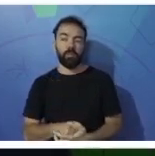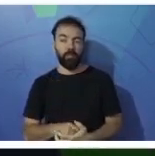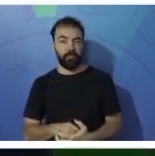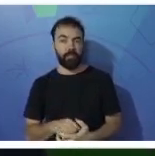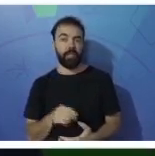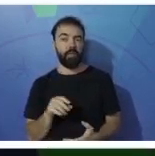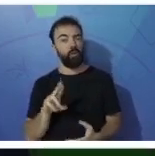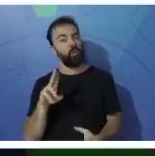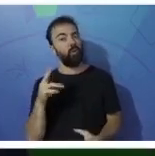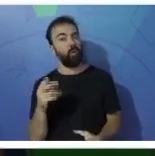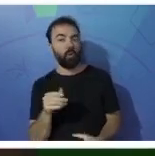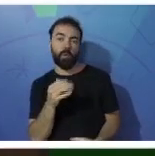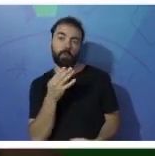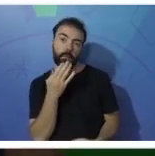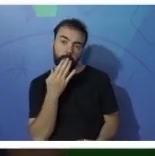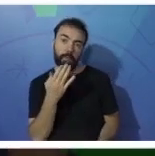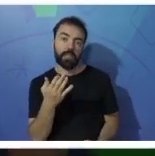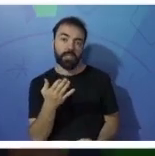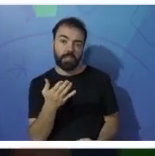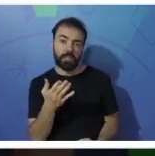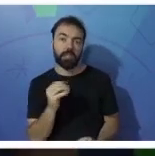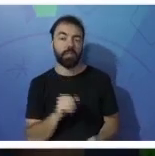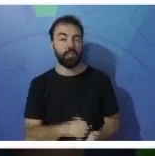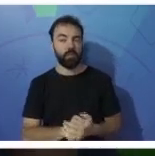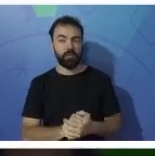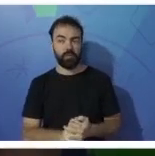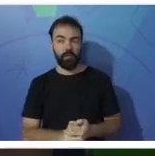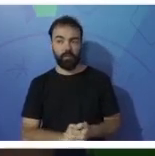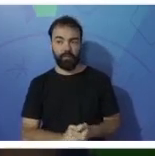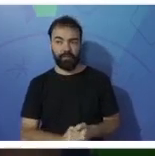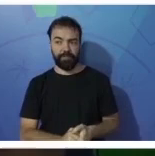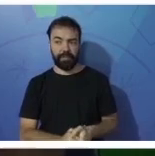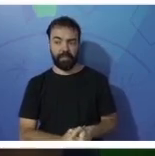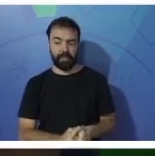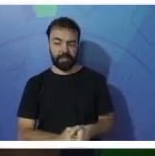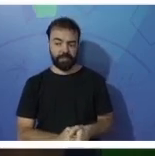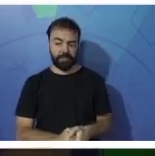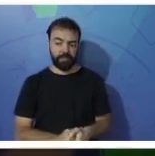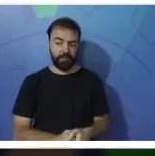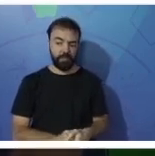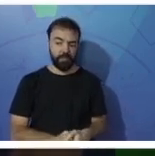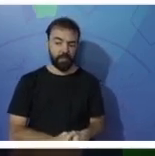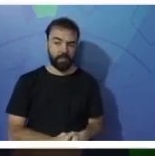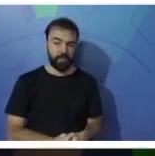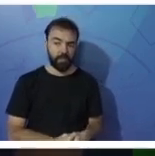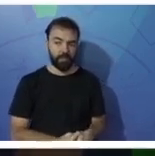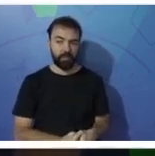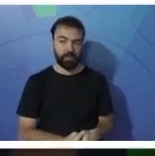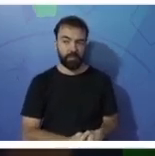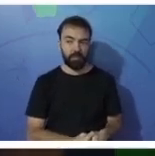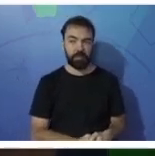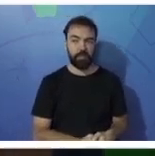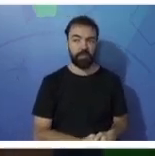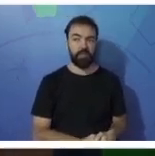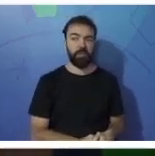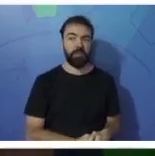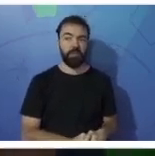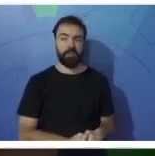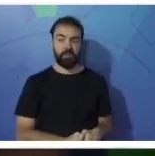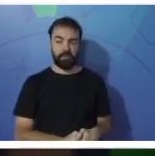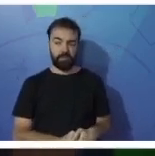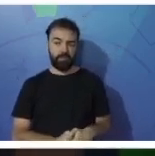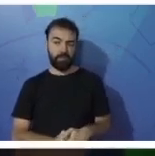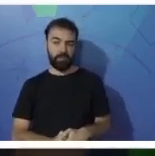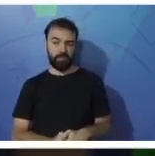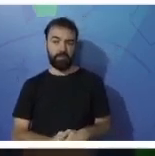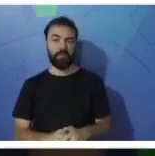fazendo pedidos, né, contando uma novidade para a pessoa que está longe. Vai ser o assunto da sua